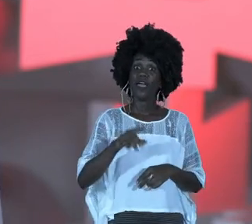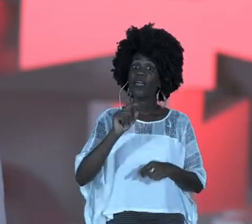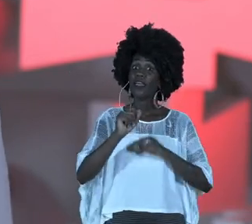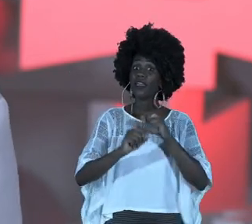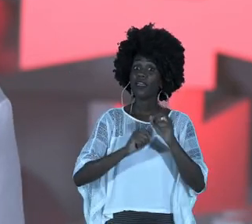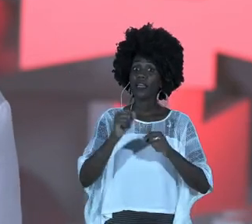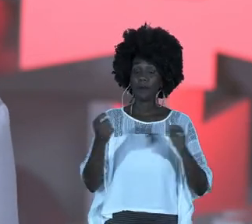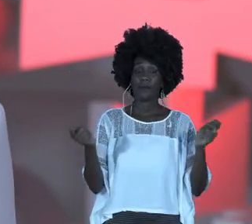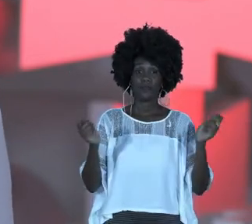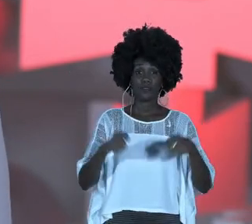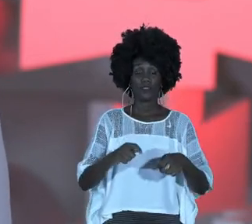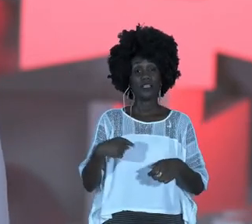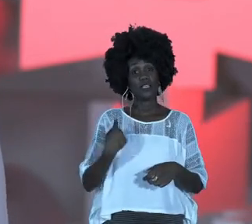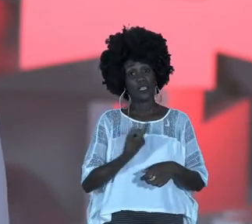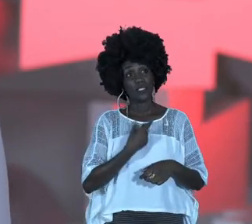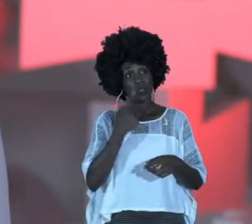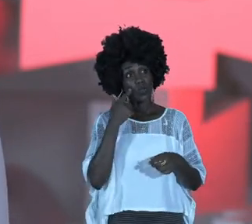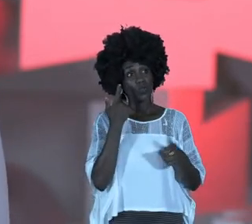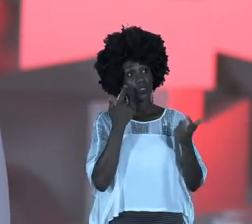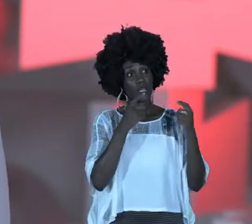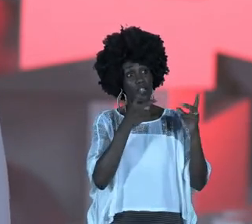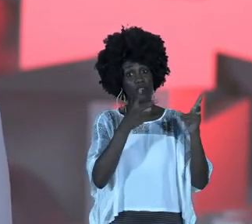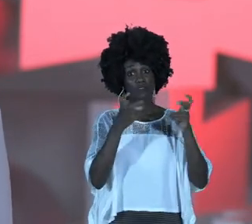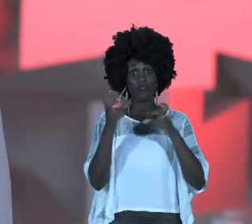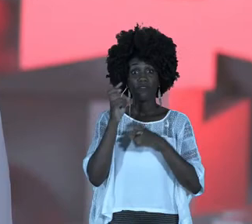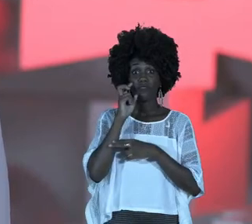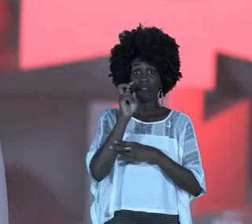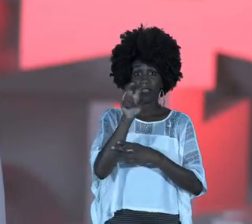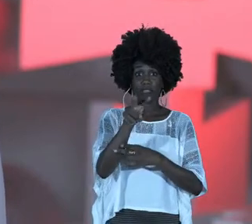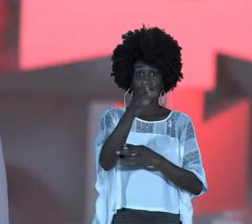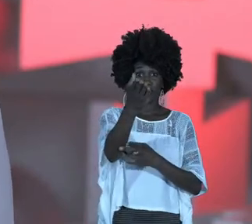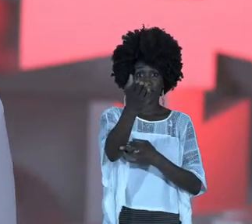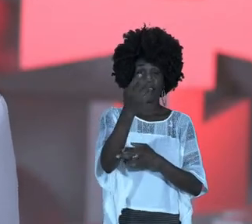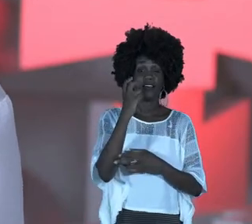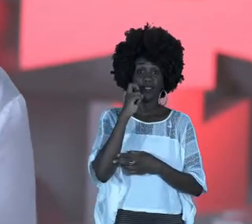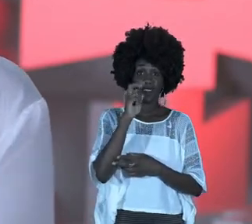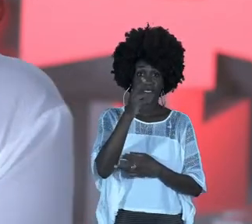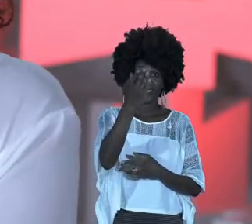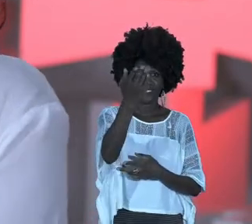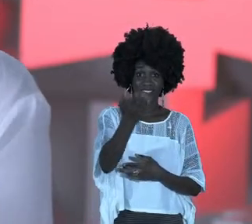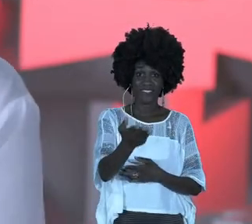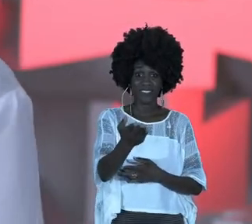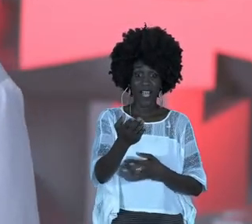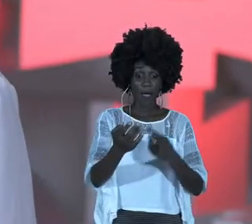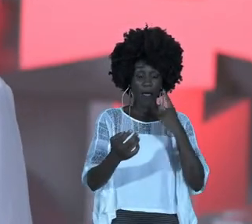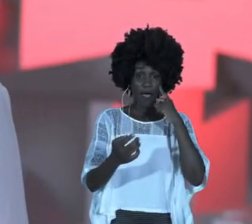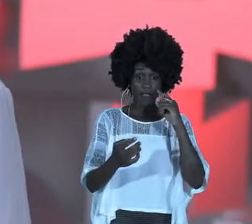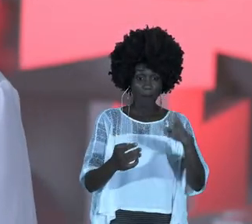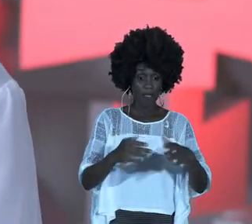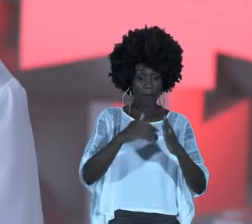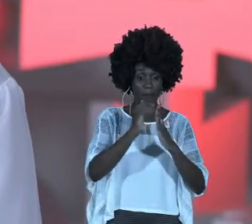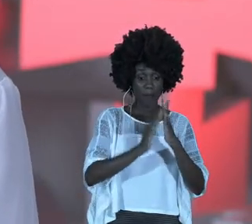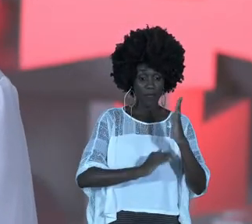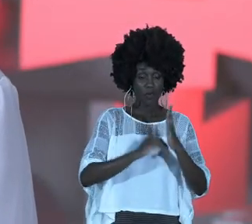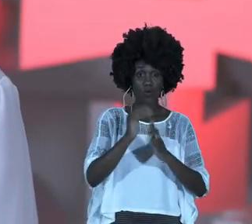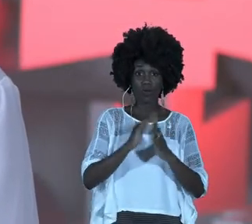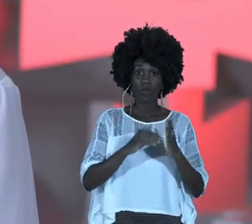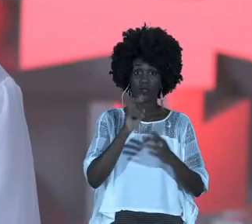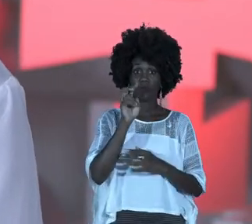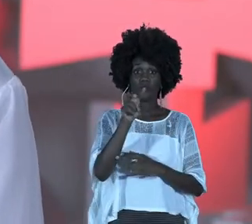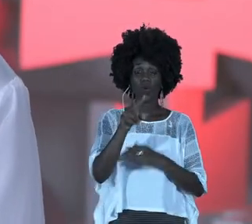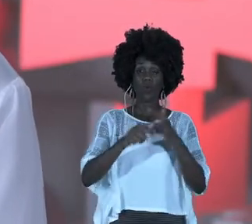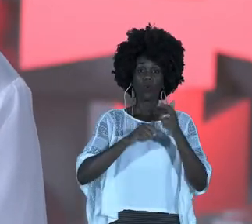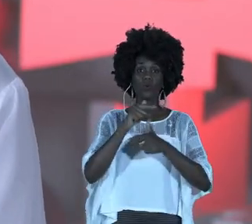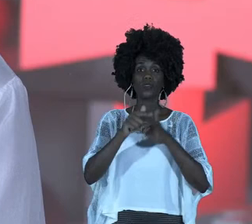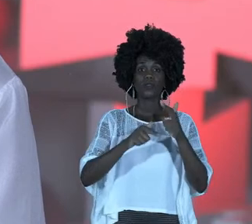essa possibilidade que a gente vê aqui, eu estou olhando para a tela e olhando para vocês, né? Aqui no trabalho de